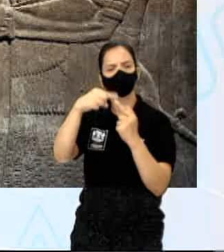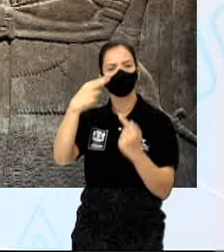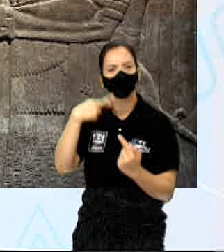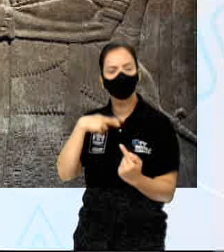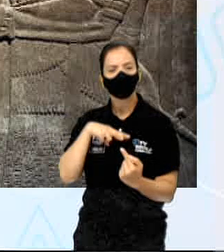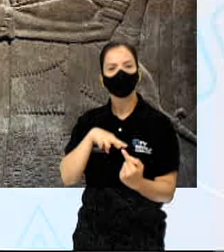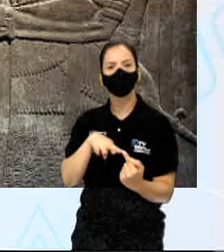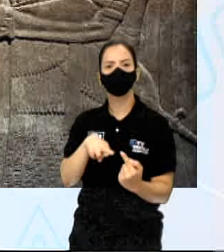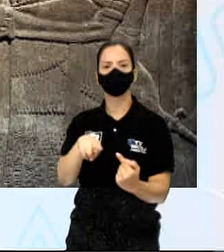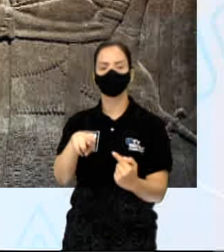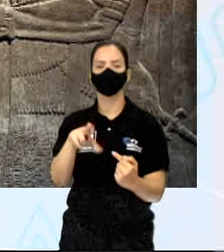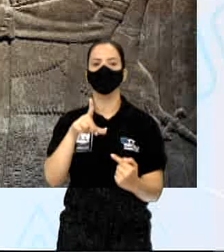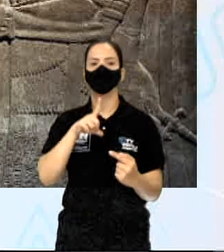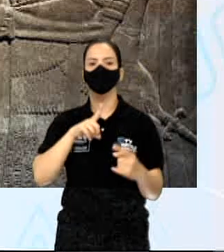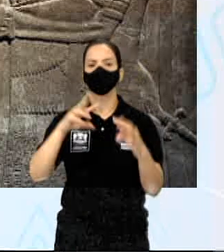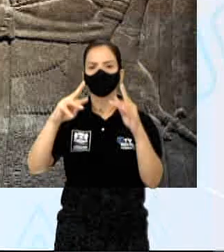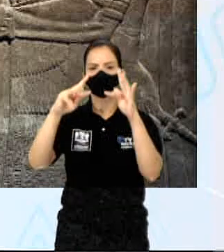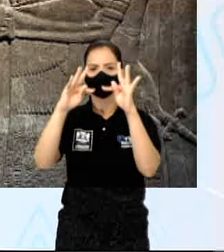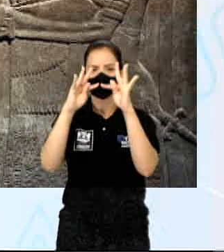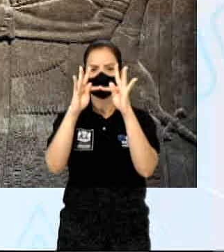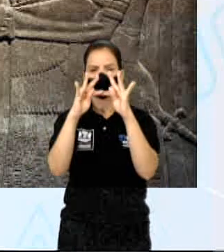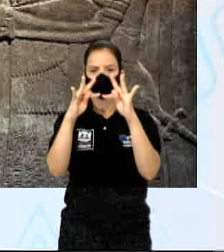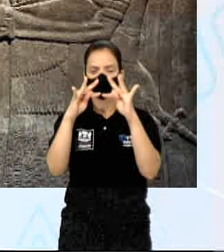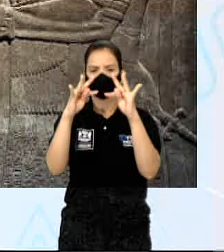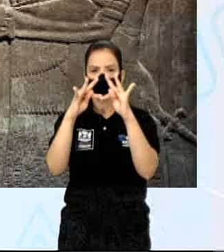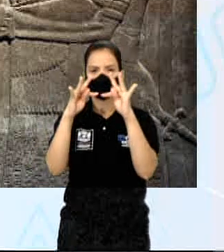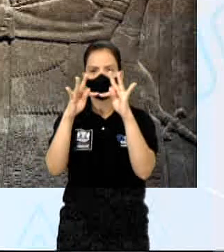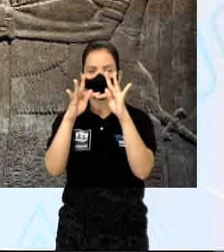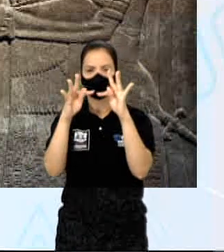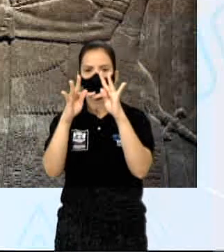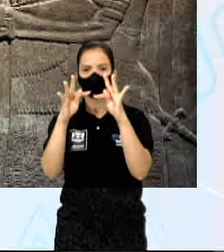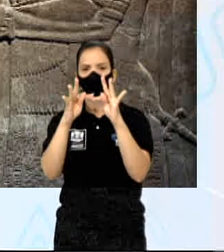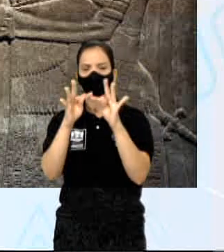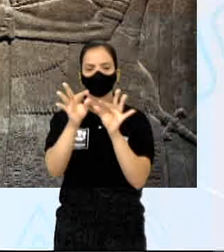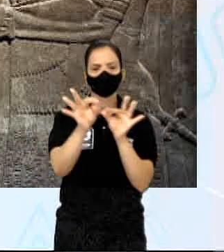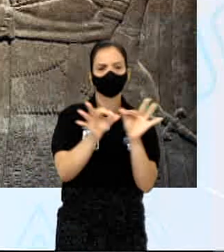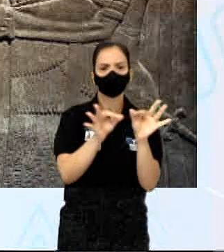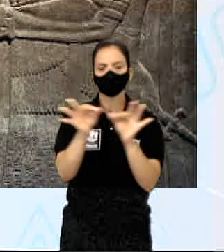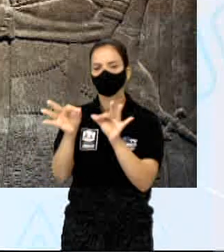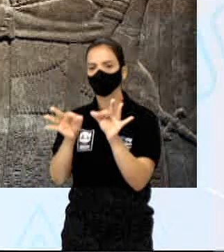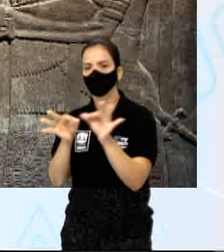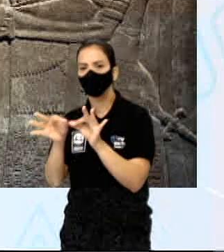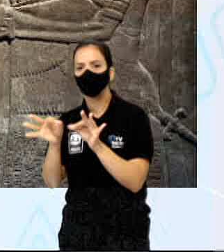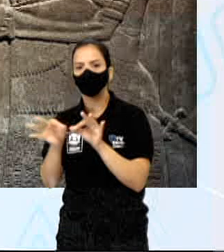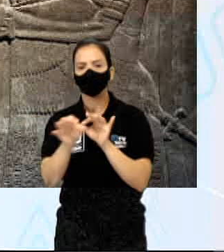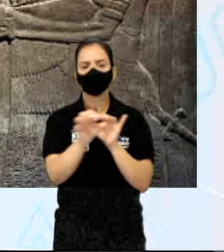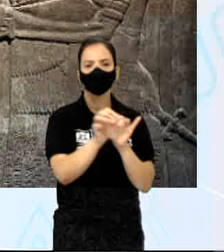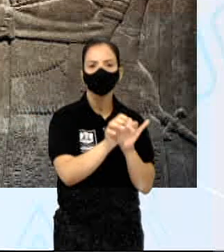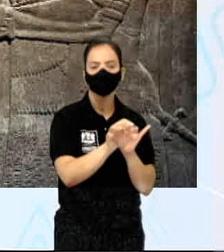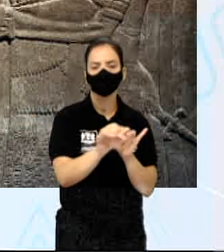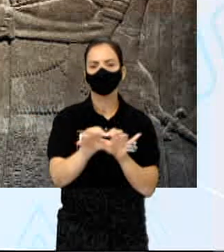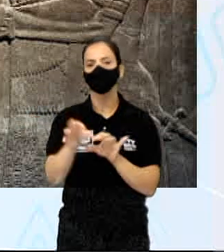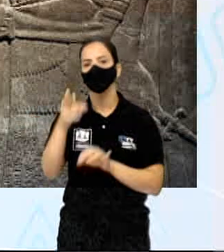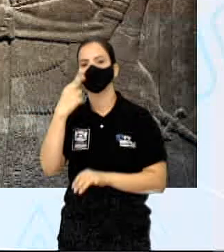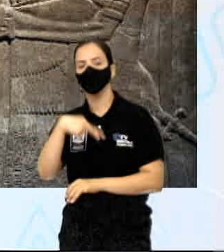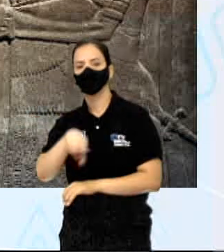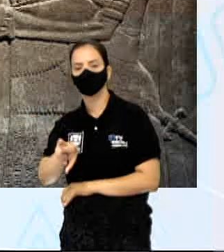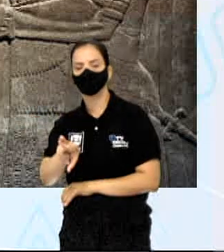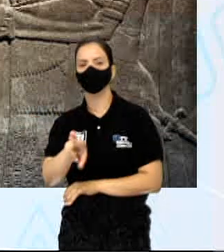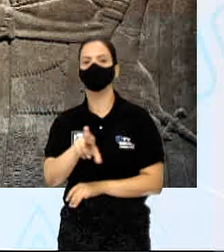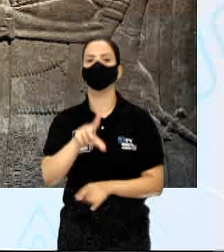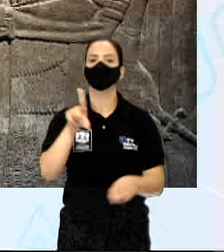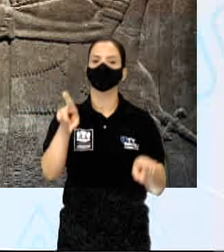estavam presentes nos templos existentes para dar esses direcionamentos ali com relação às questões religiosas. Nós tínhamos